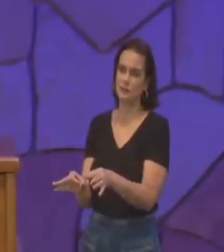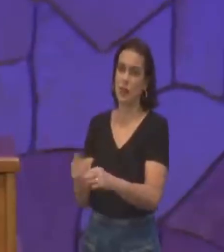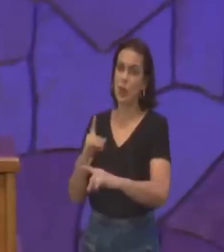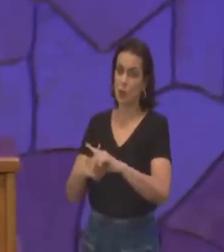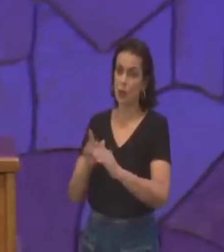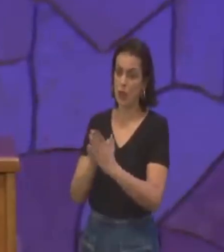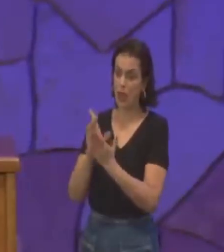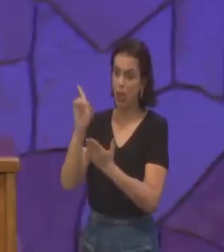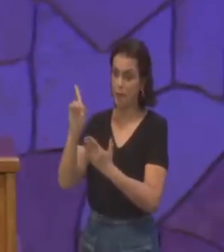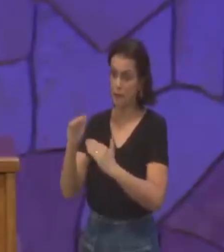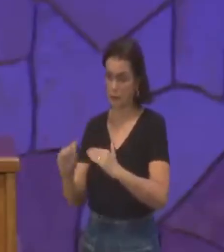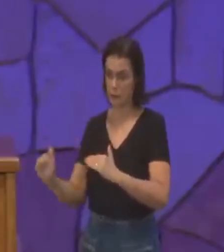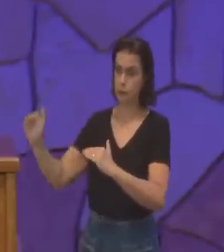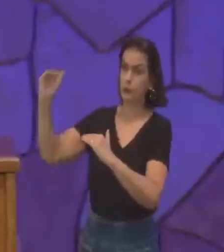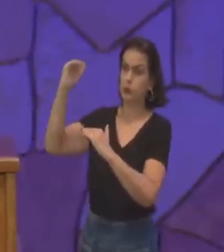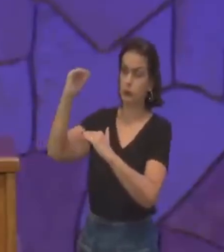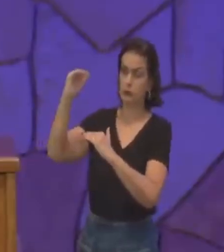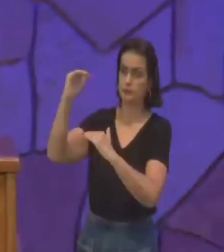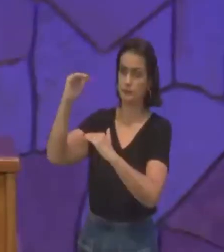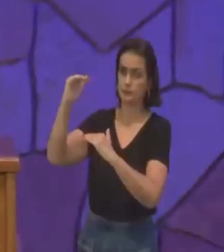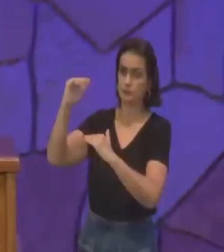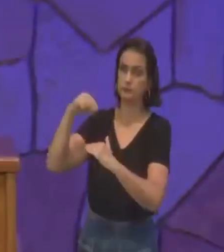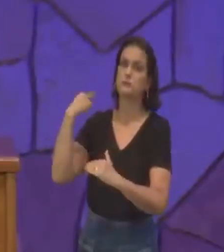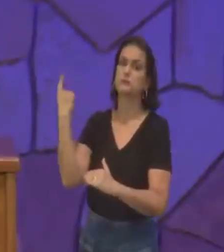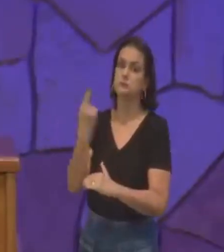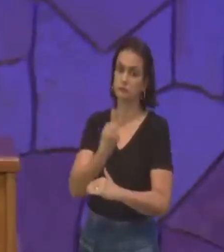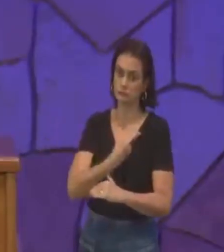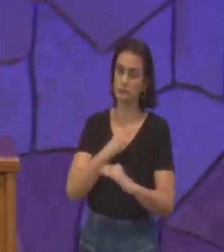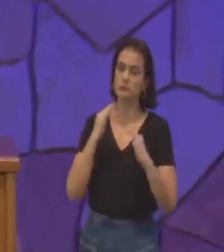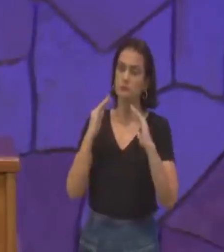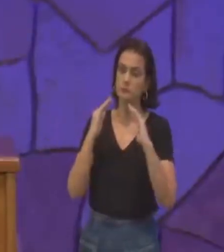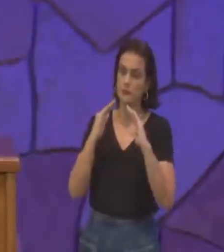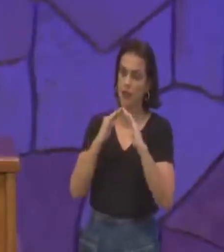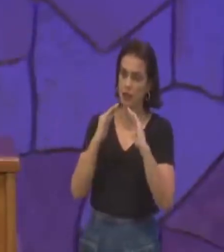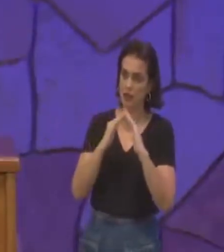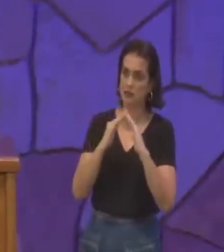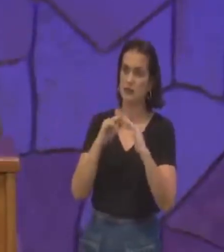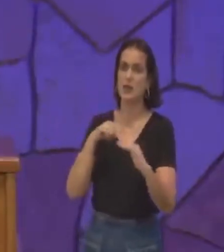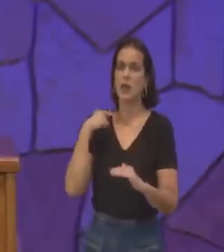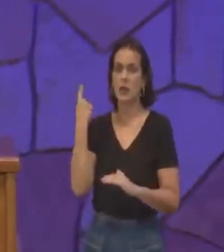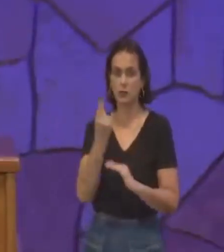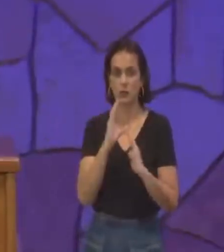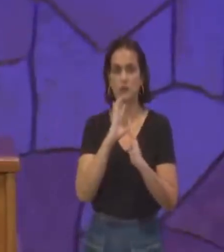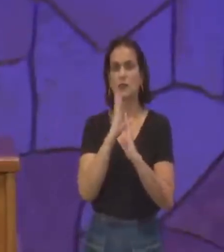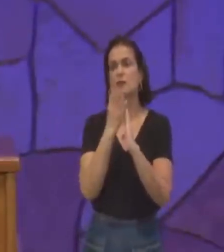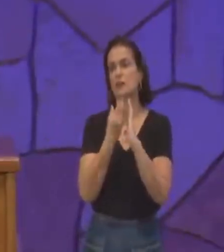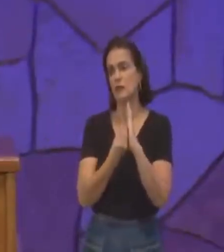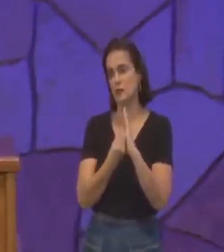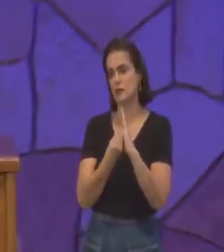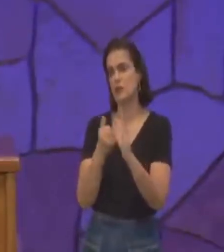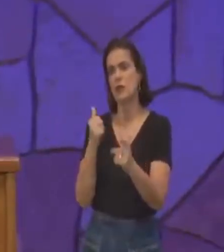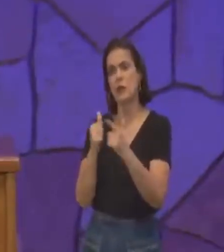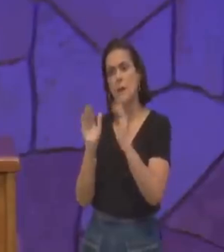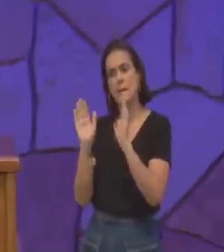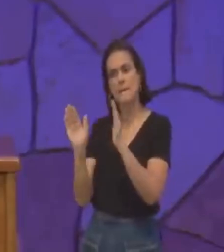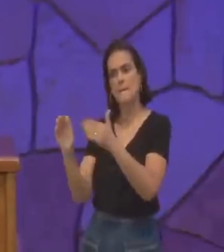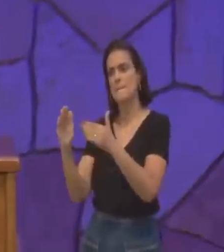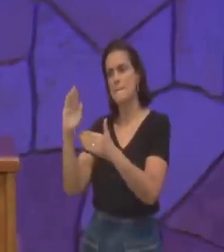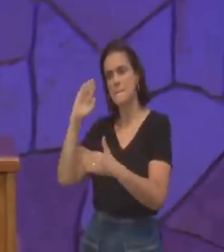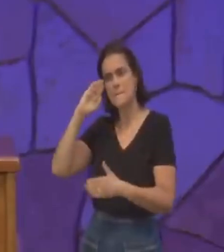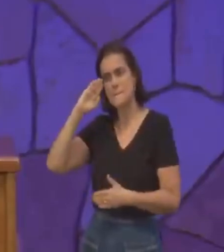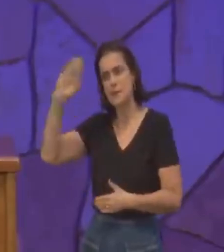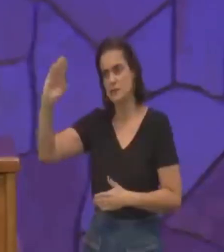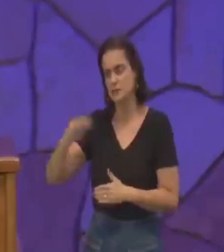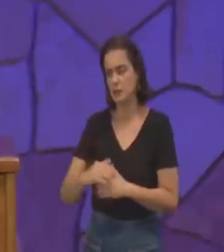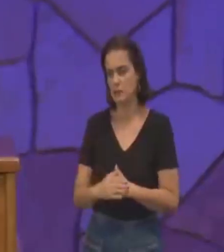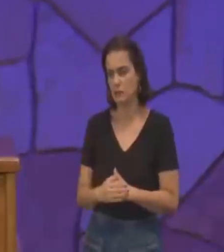Deus para a nossa casa, para a nossa igreja e para a nossa família e para a nossa própria vida. Então, quando nós